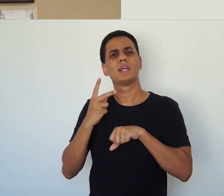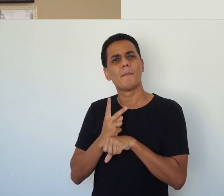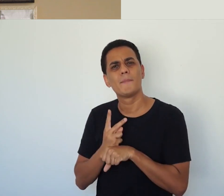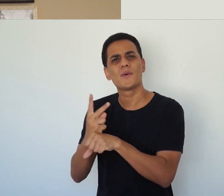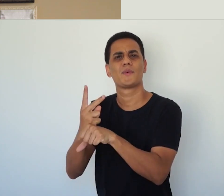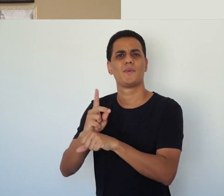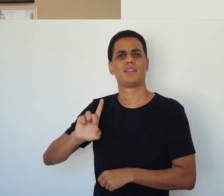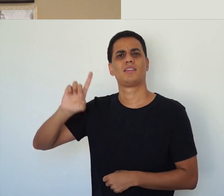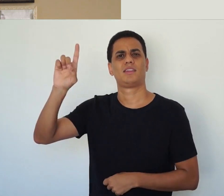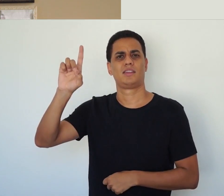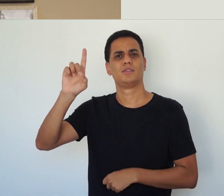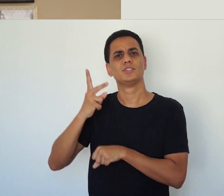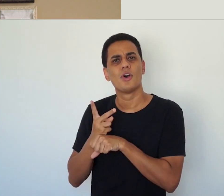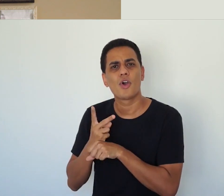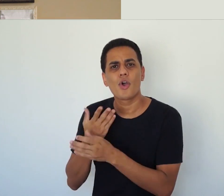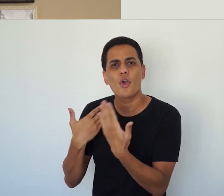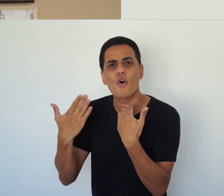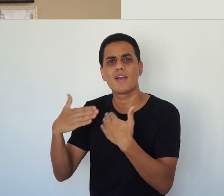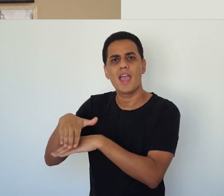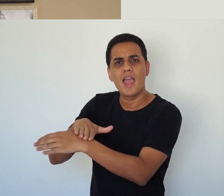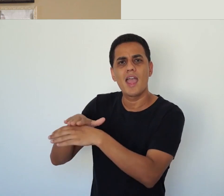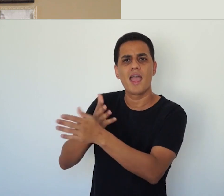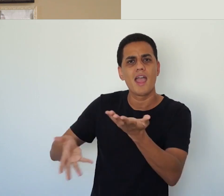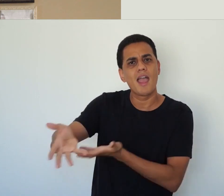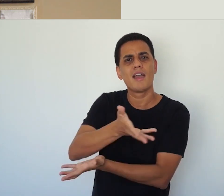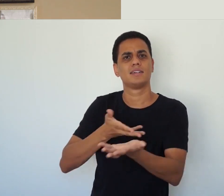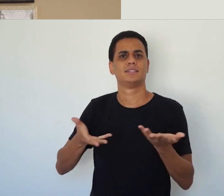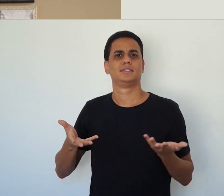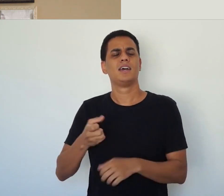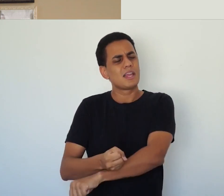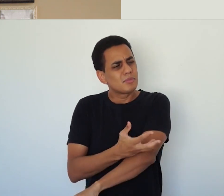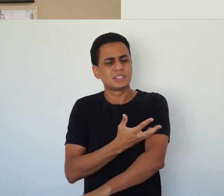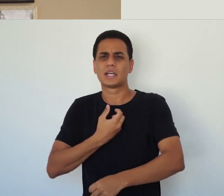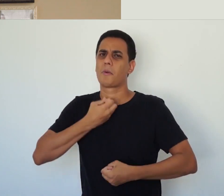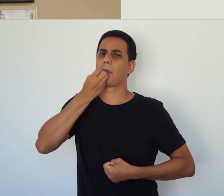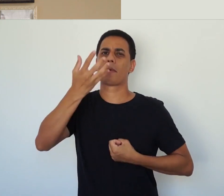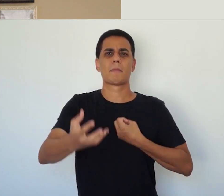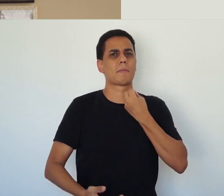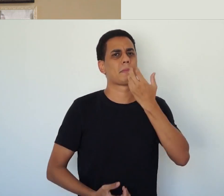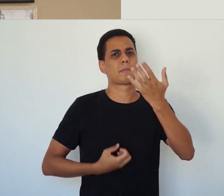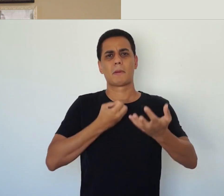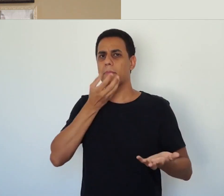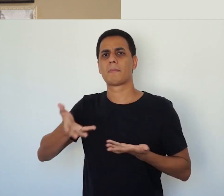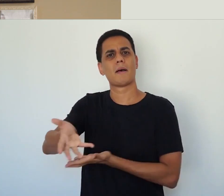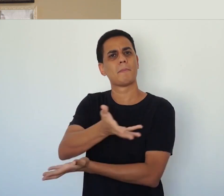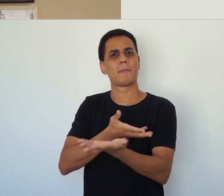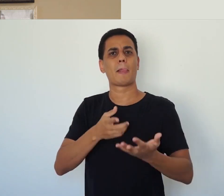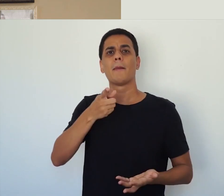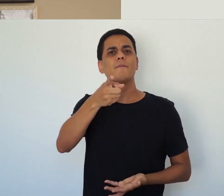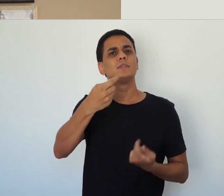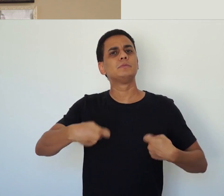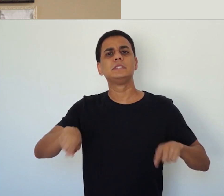Corra para Deus e para pessoas e compartilhe, deixe essas emoções saírem,